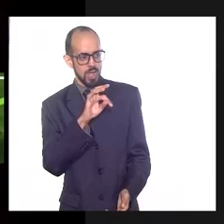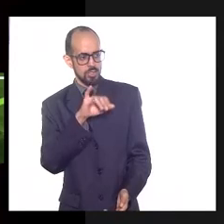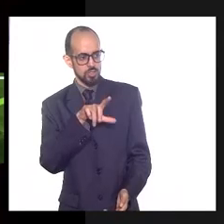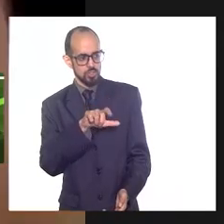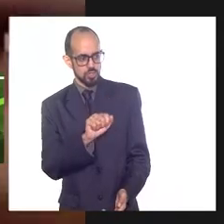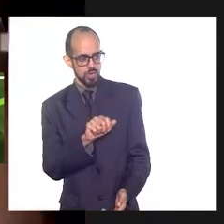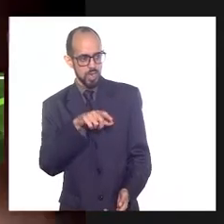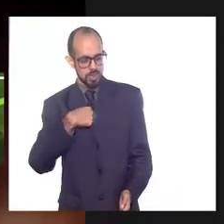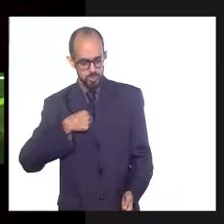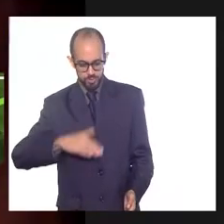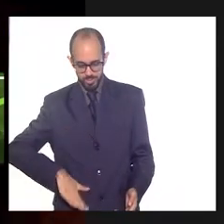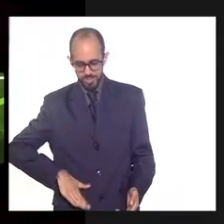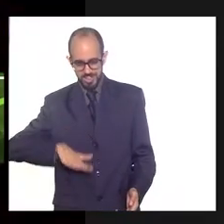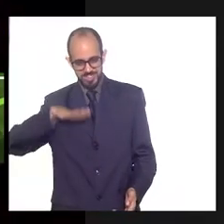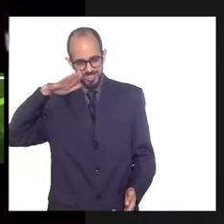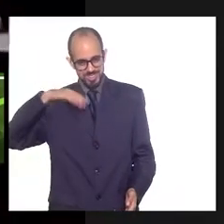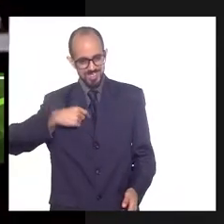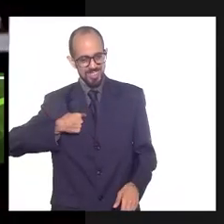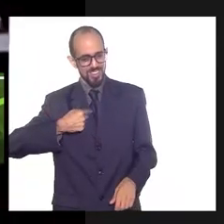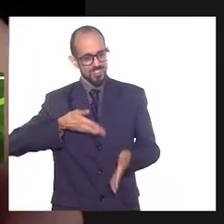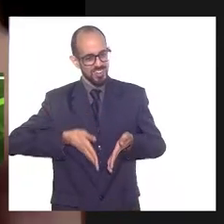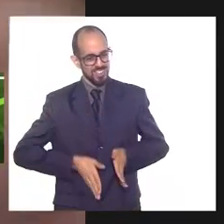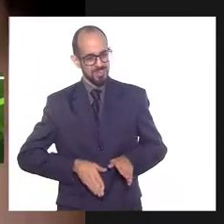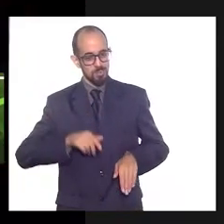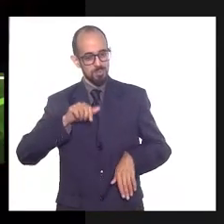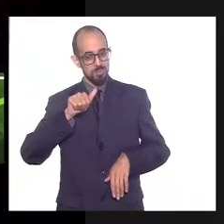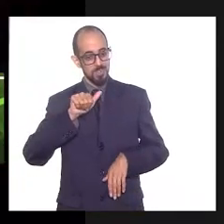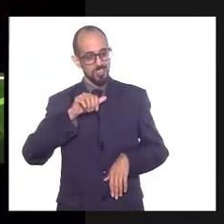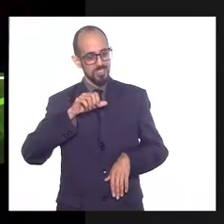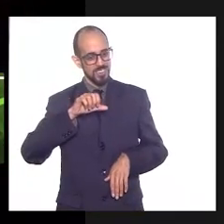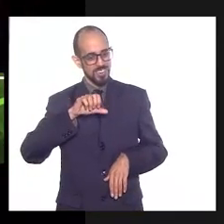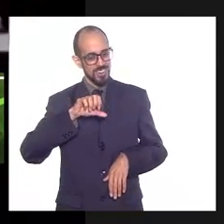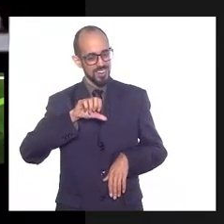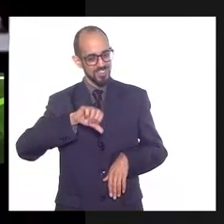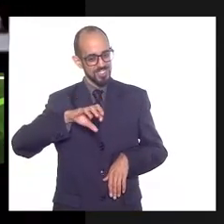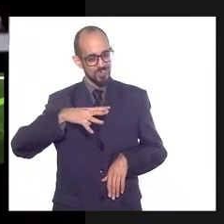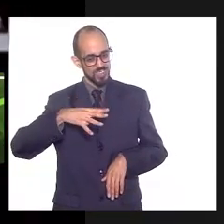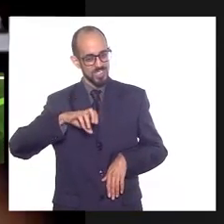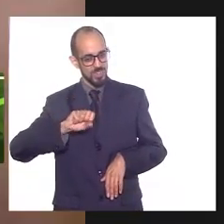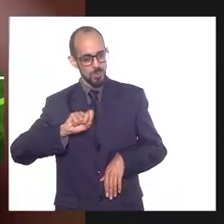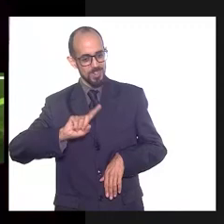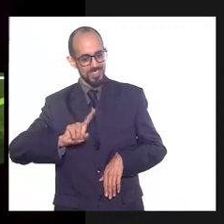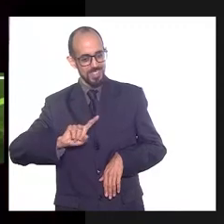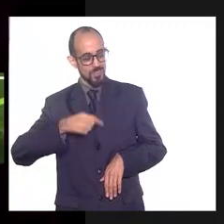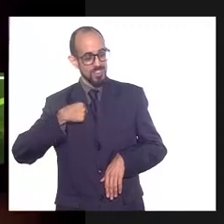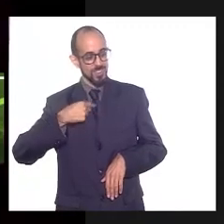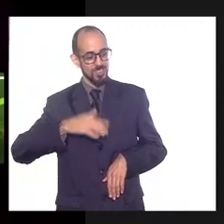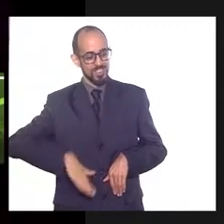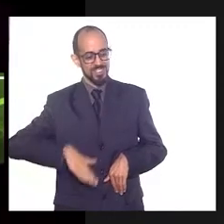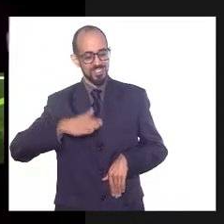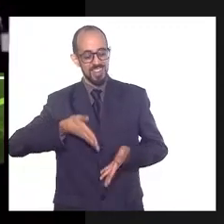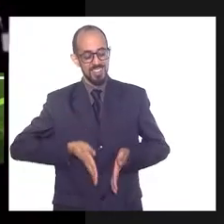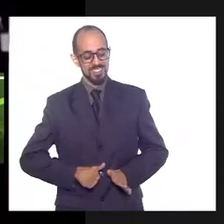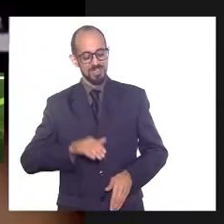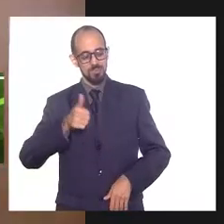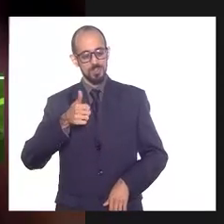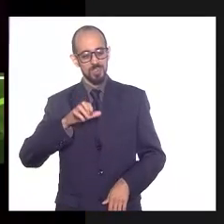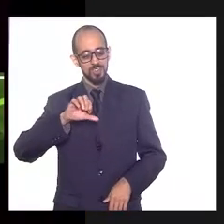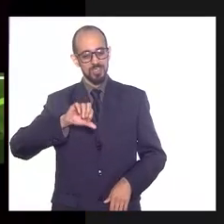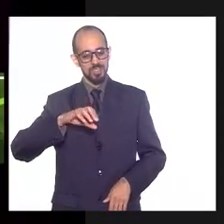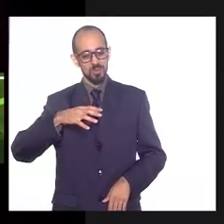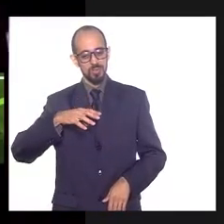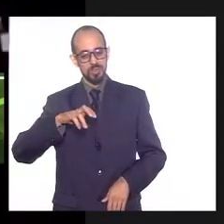desde criança eu não sou de 48 ao 58 e a gente já ouviu falar disso